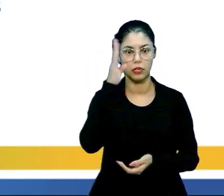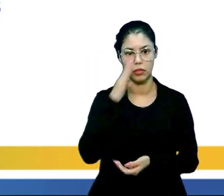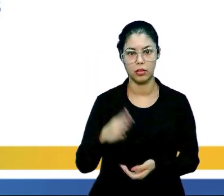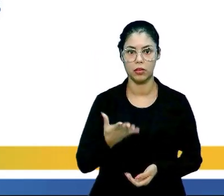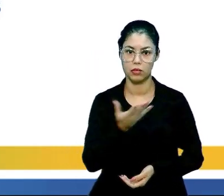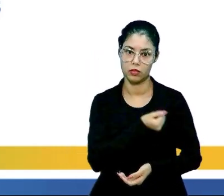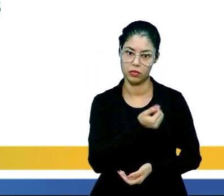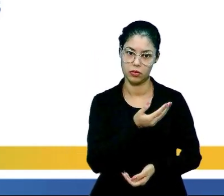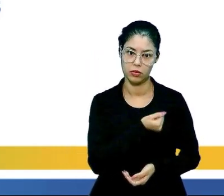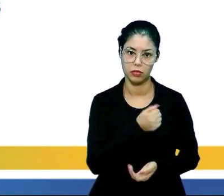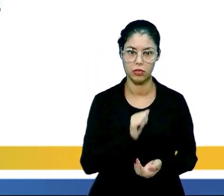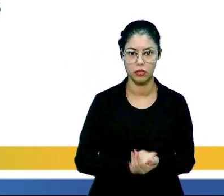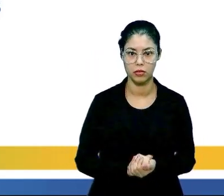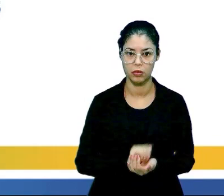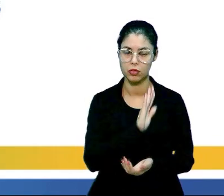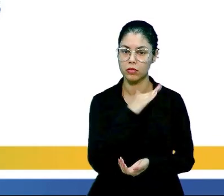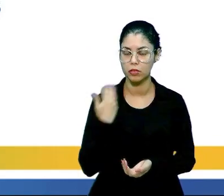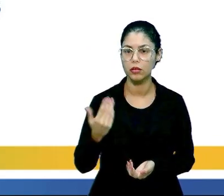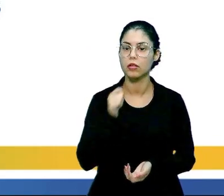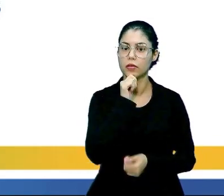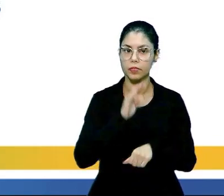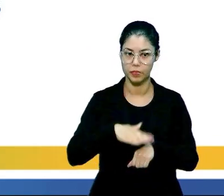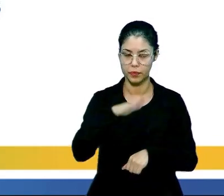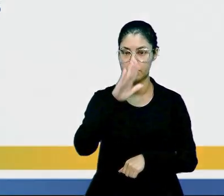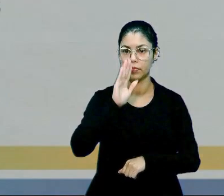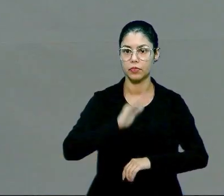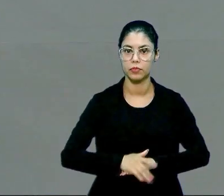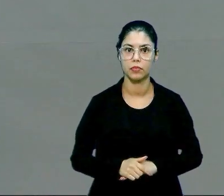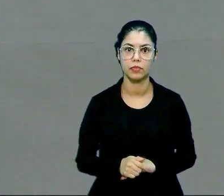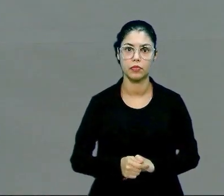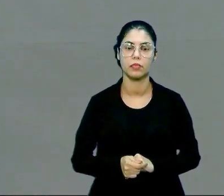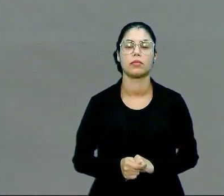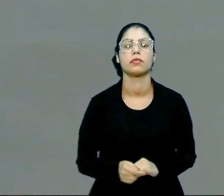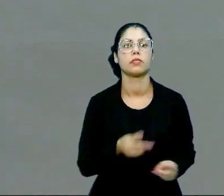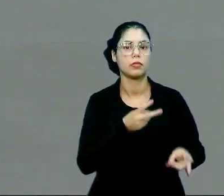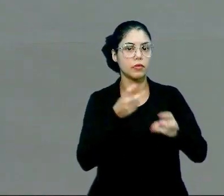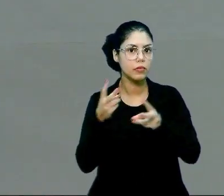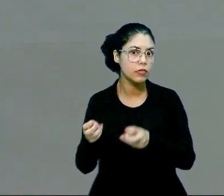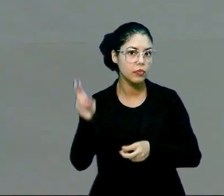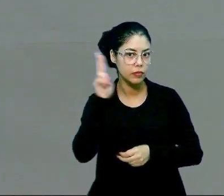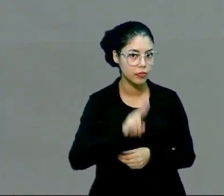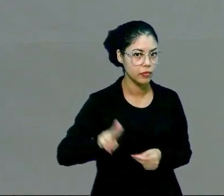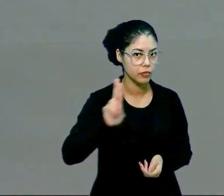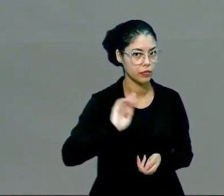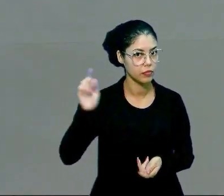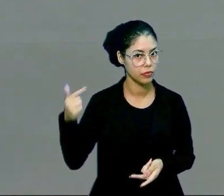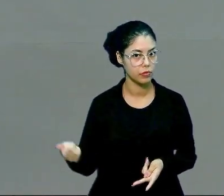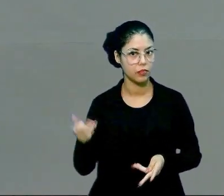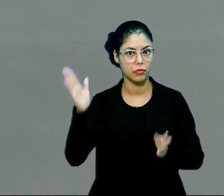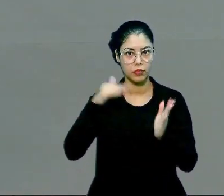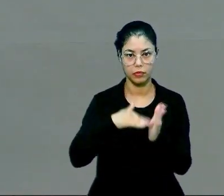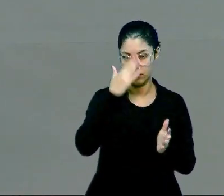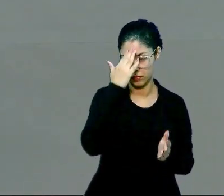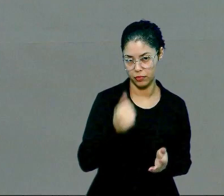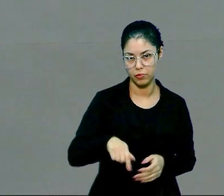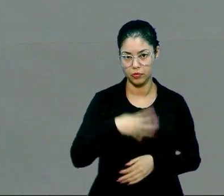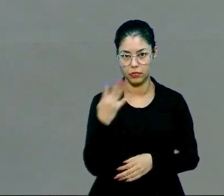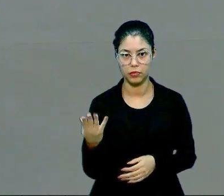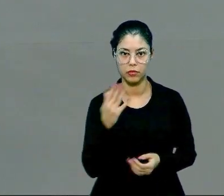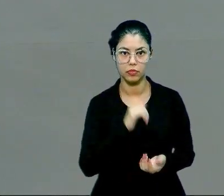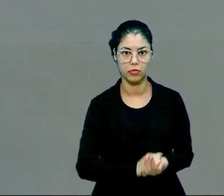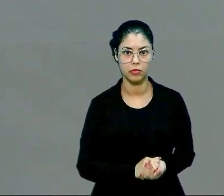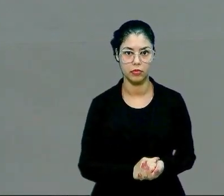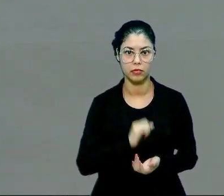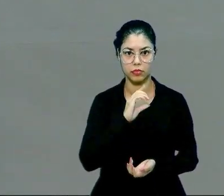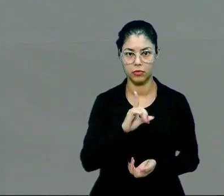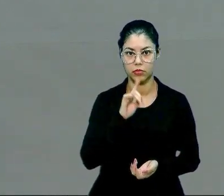por todo o Brasil, o número de mortes foi ainda maior. Observe que ele utilizou um outro recurso, ele até sabia da quantidade de mortes